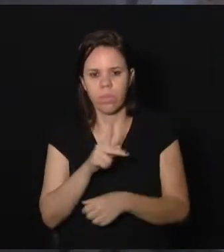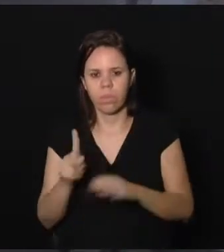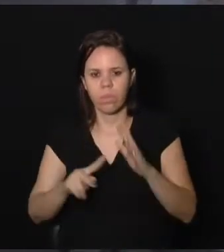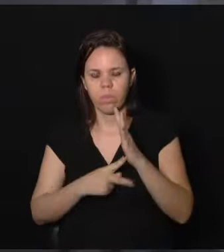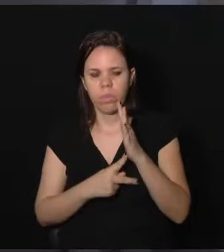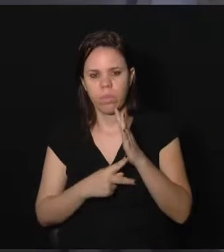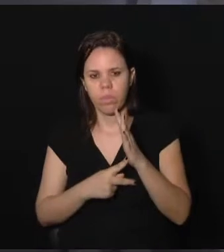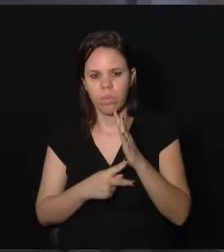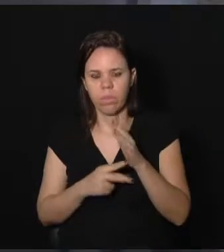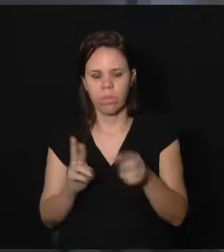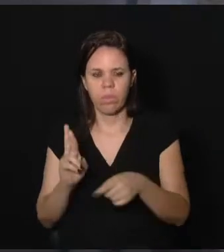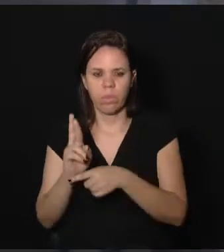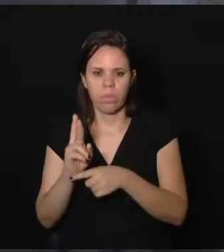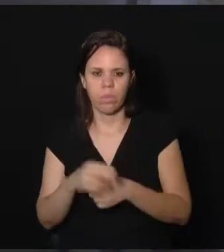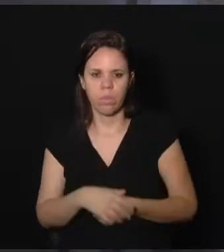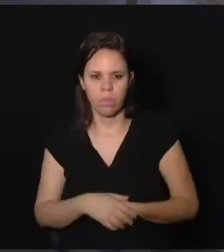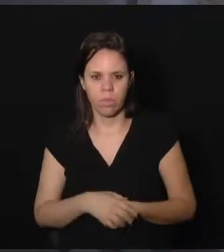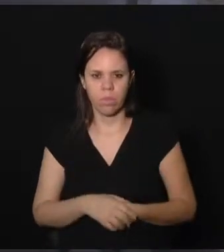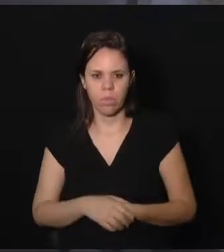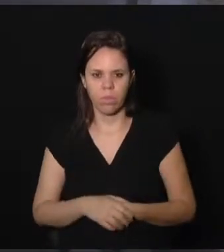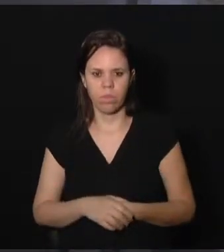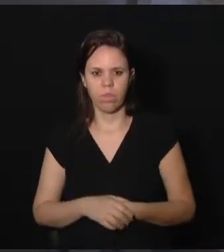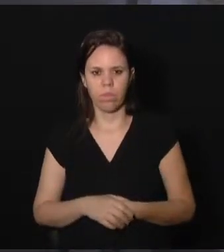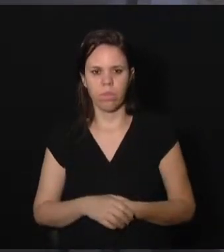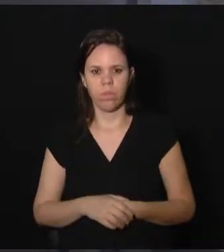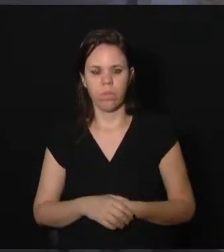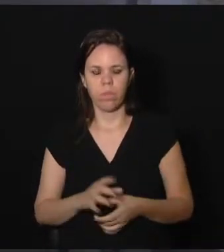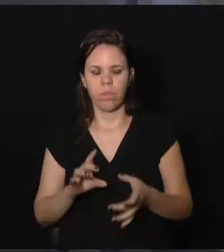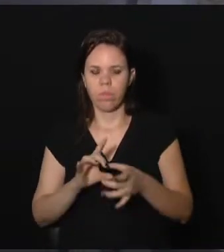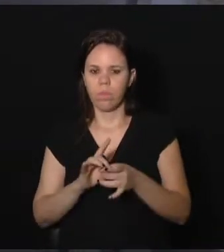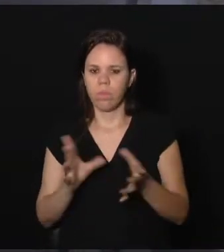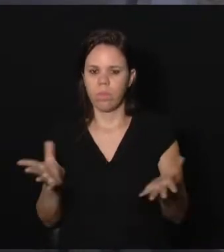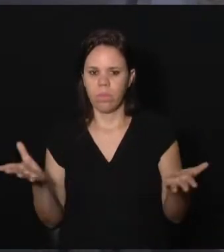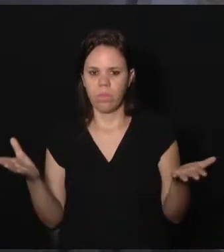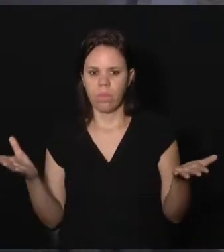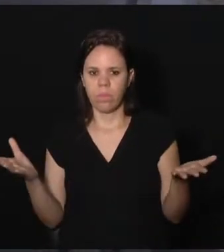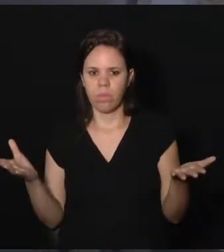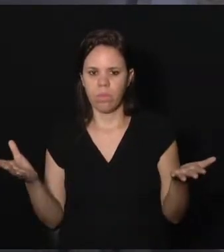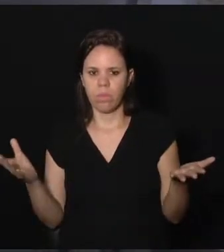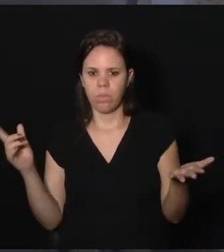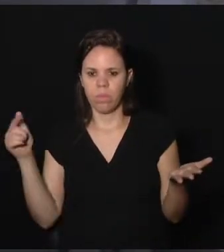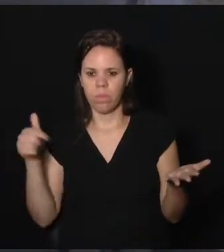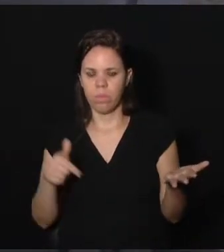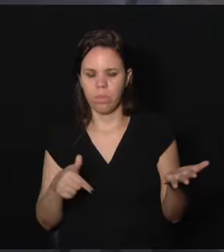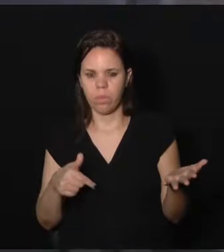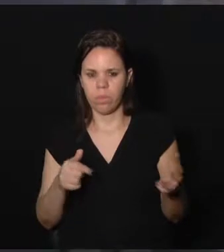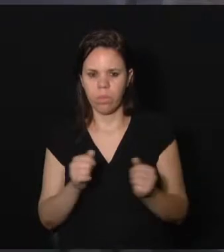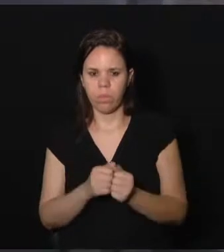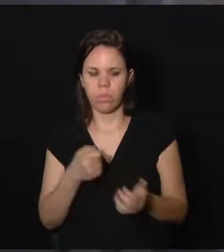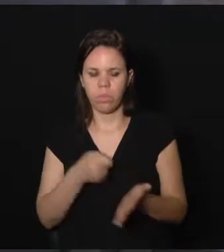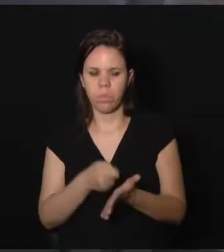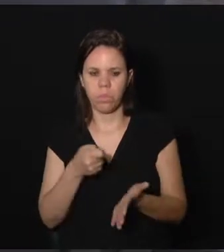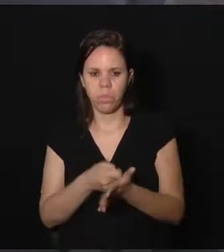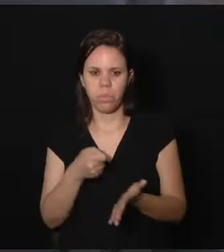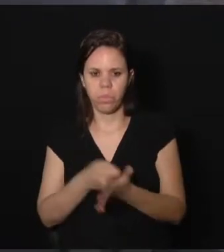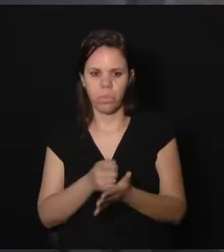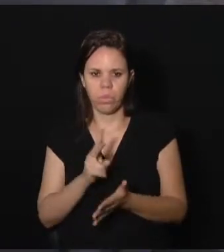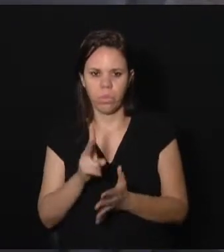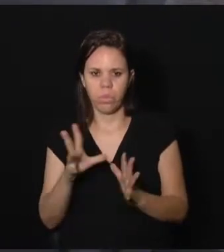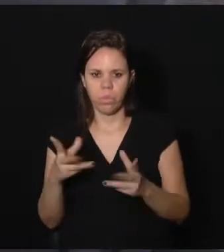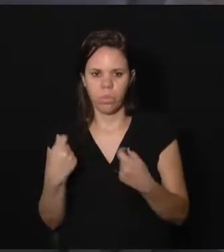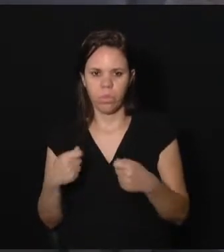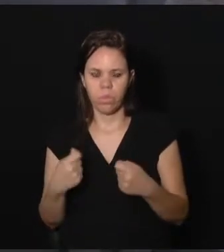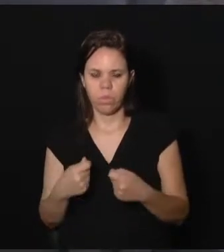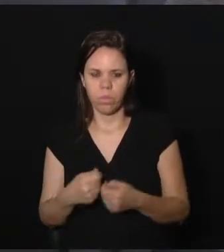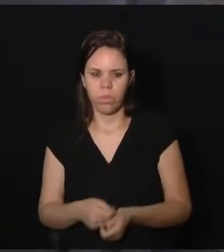nosso representante, sinta-se sempre à vontade em estar nos cobrando tudo aquilo que você